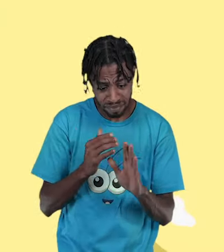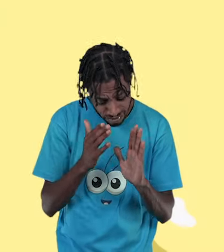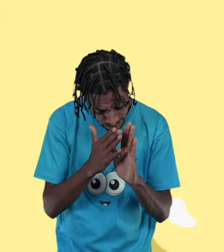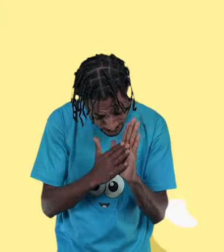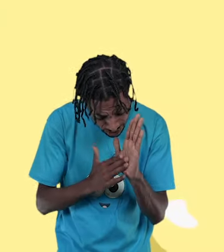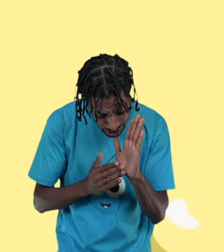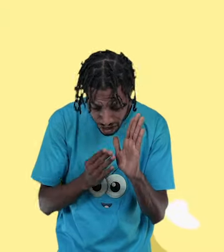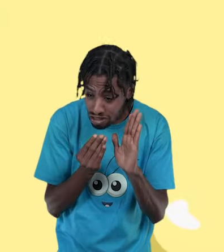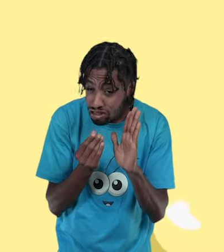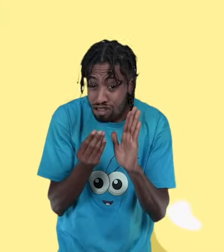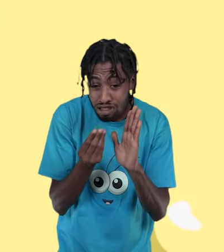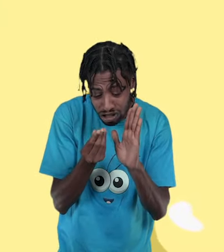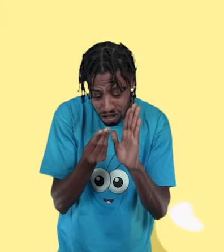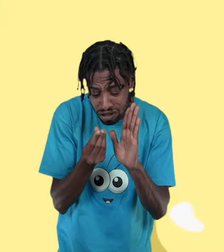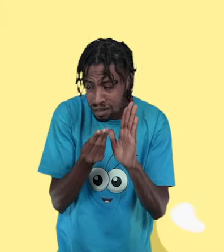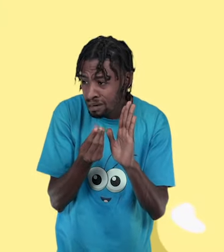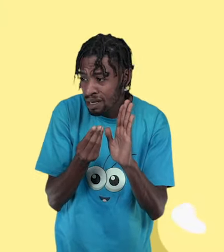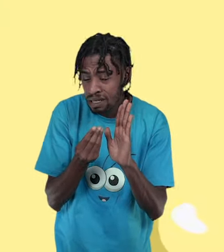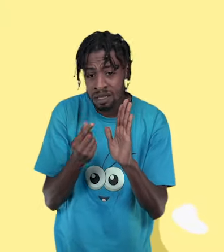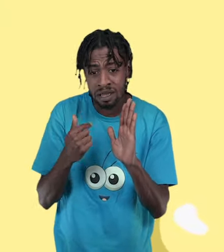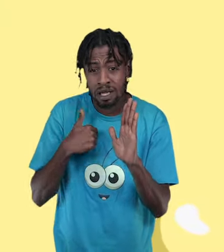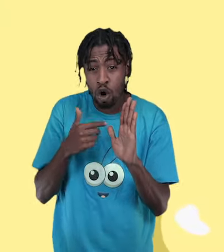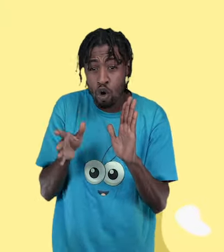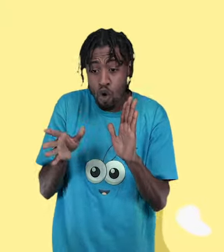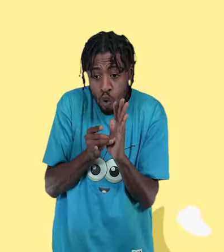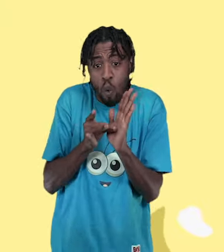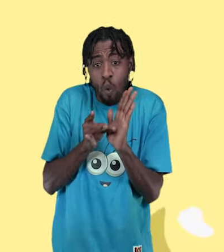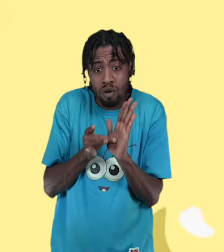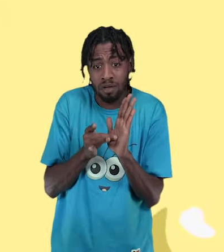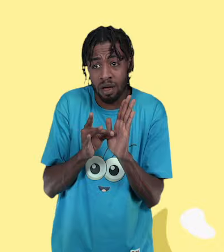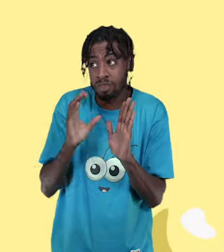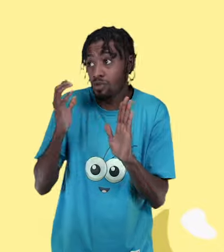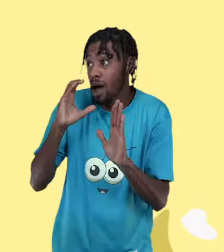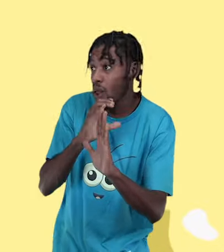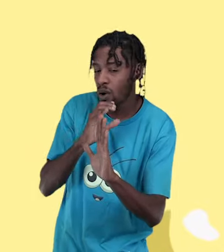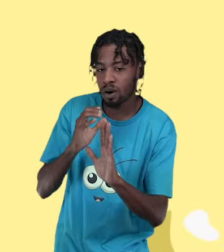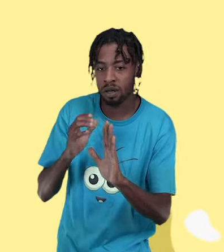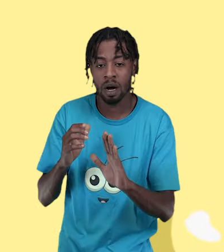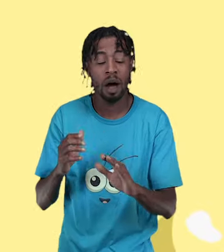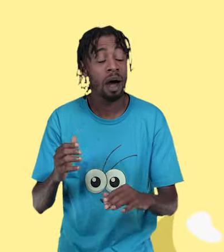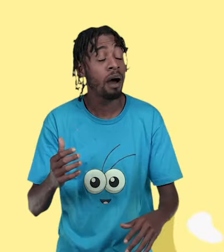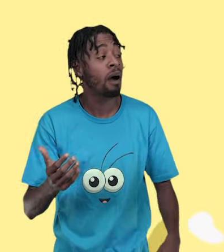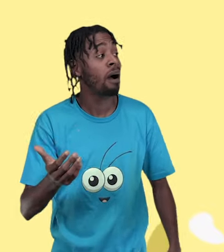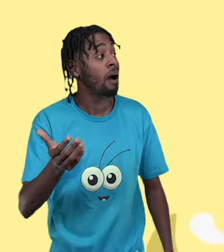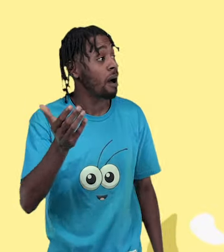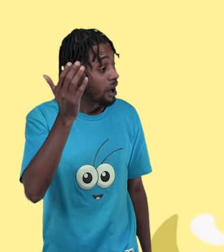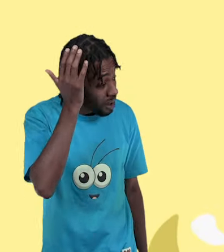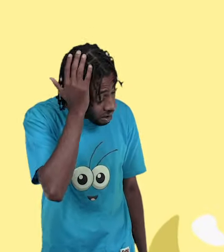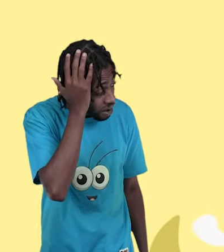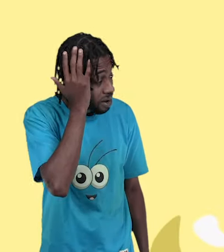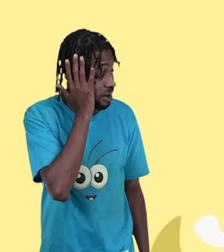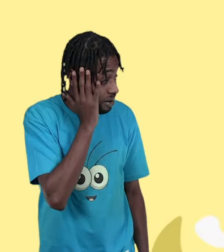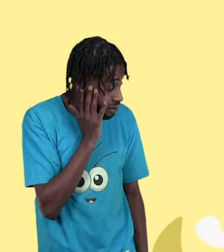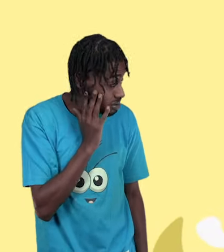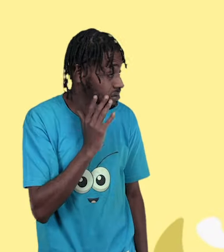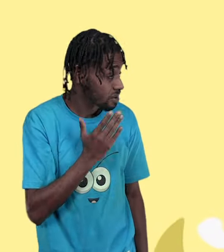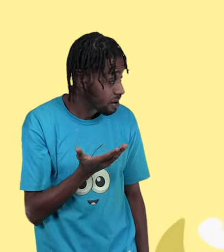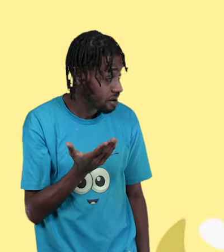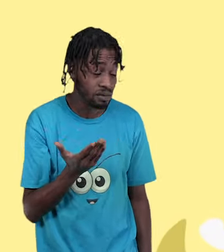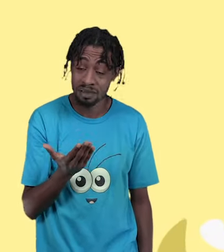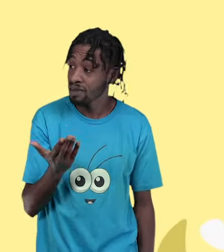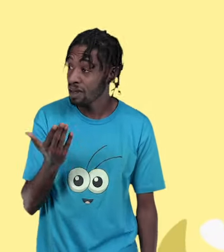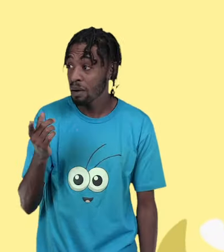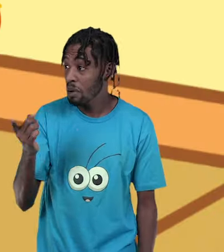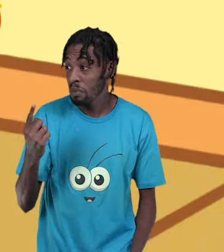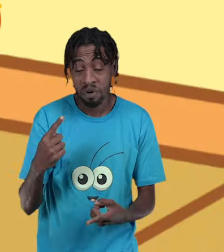Ah! Gruda muito no calor! Faz mais sentido do que muda muito de cor! Porque ela está nesse amarelo o dia todo!